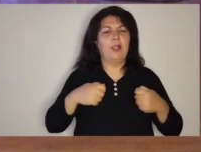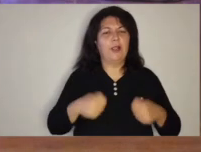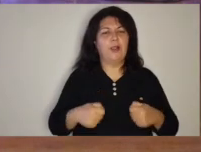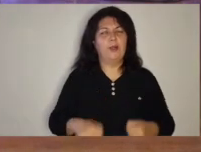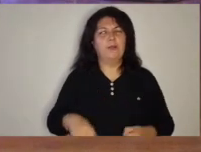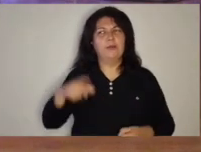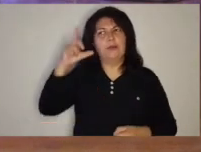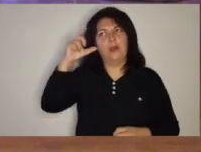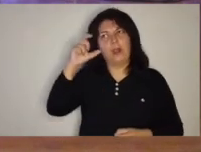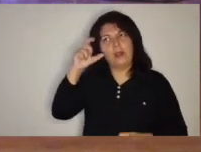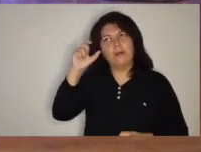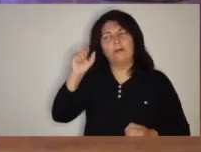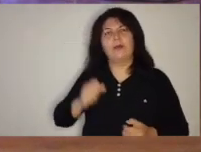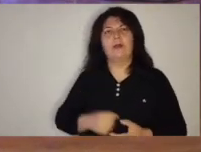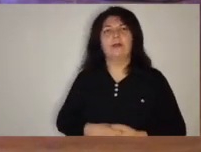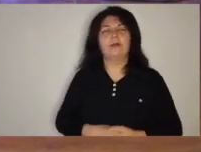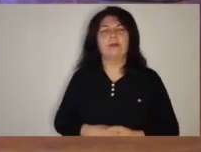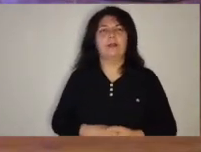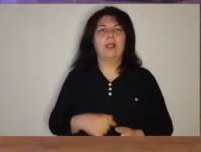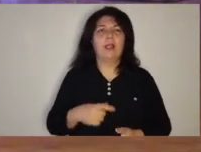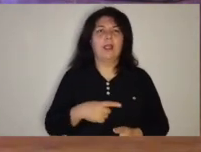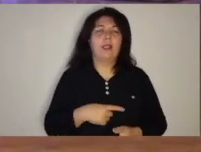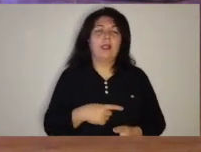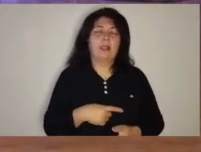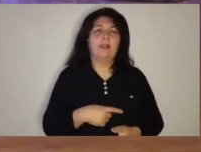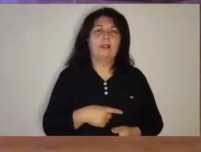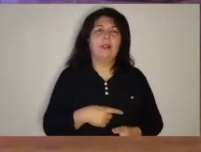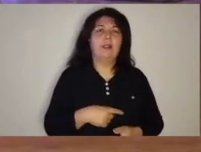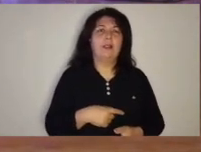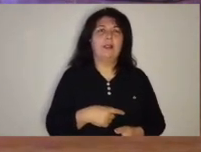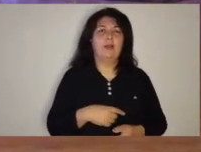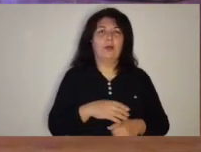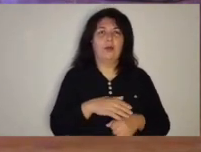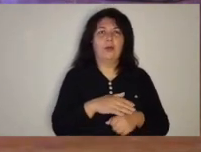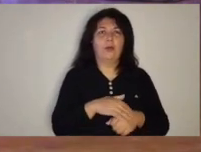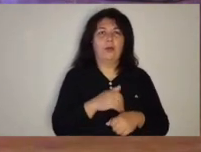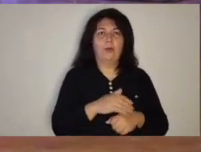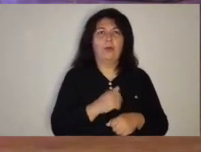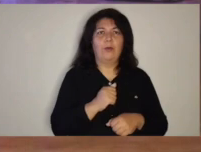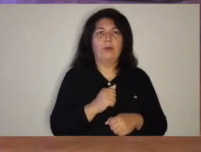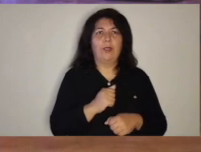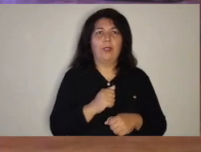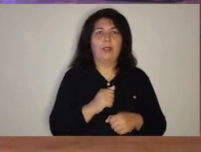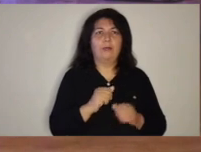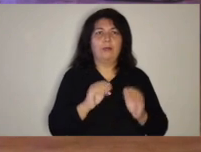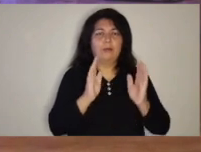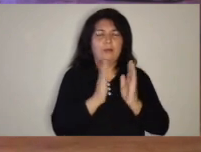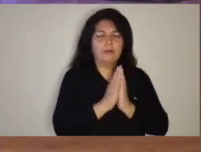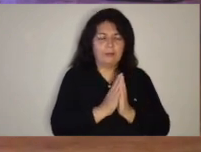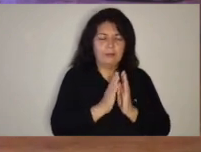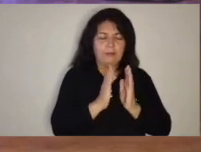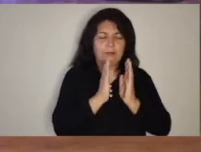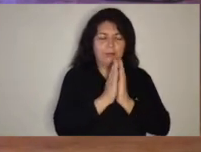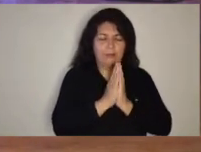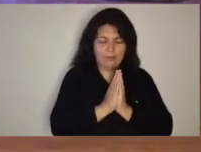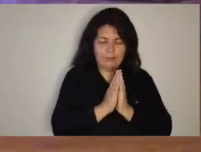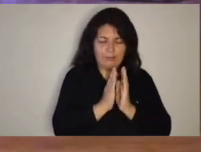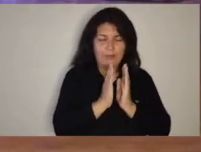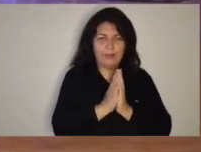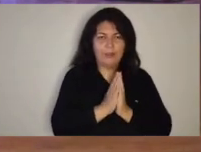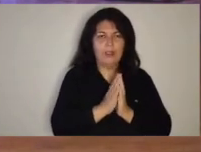cansada, né, irmãos, de fazer exercício. E aí, tem um momento lá que é um momento de meditação, para você fazer uma oração,